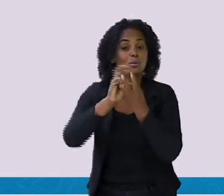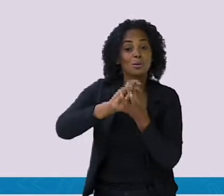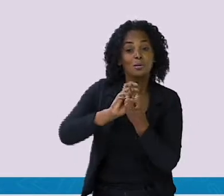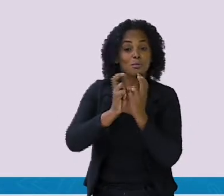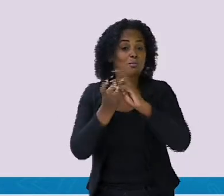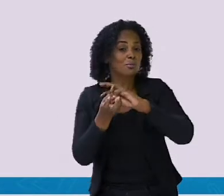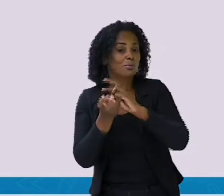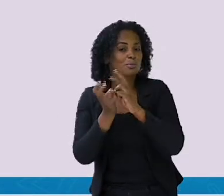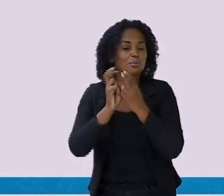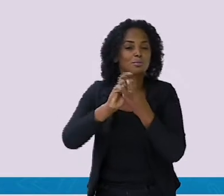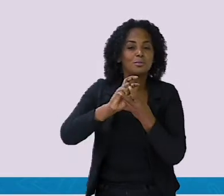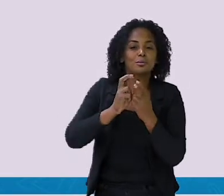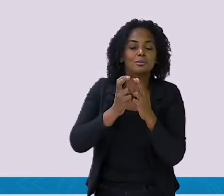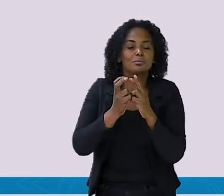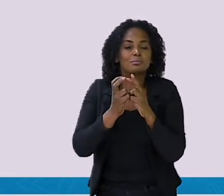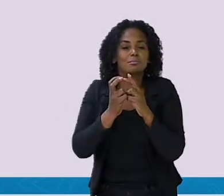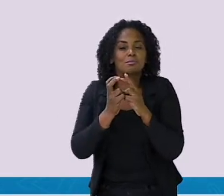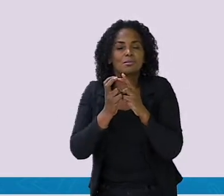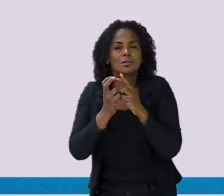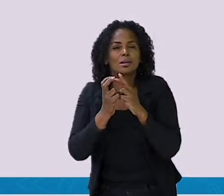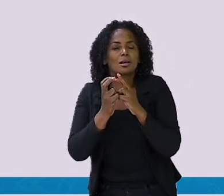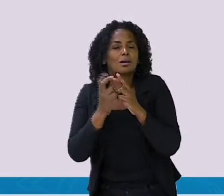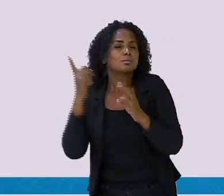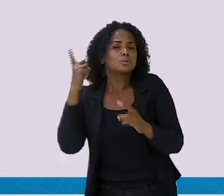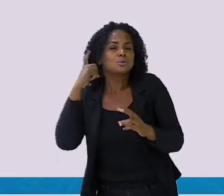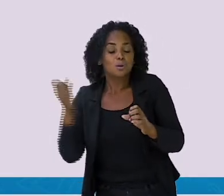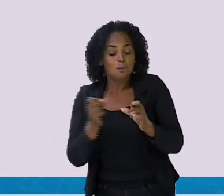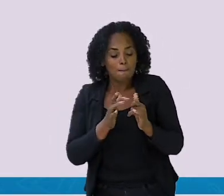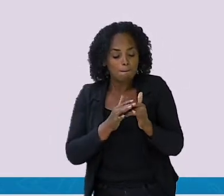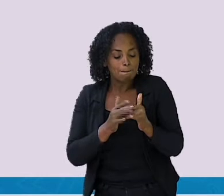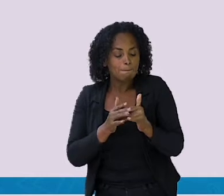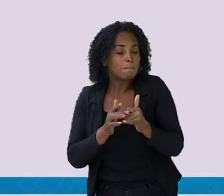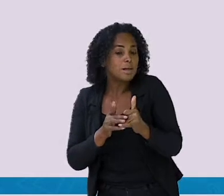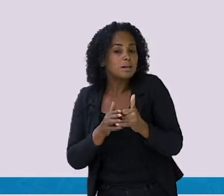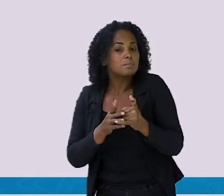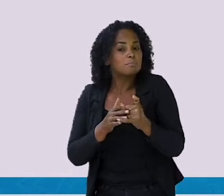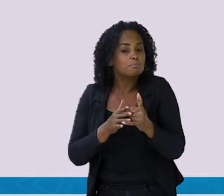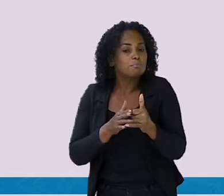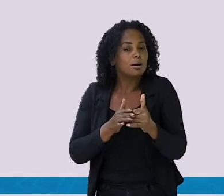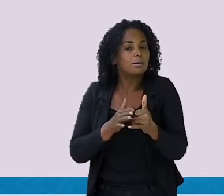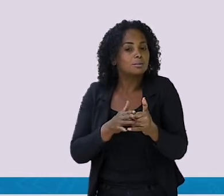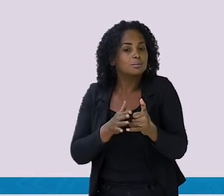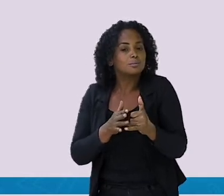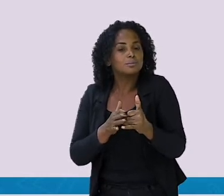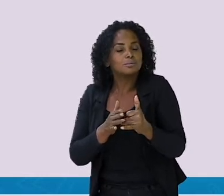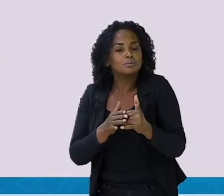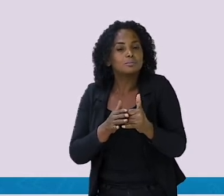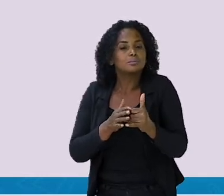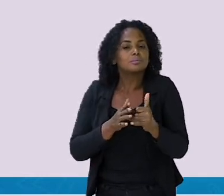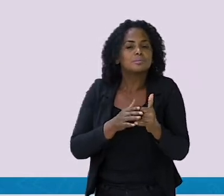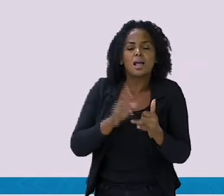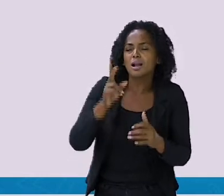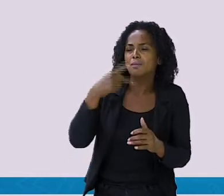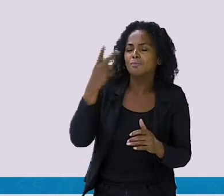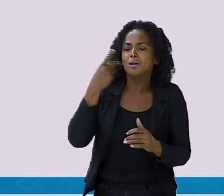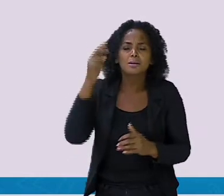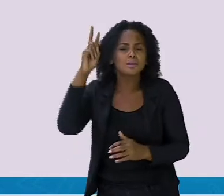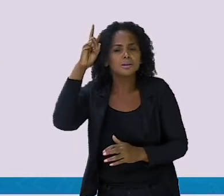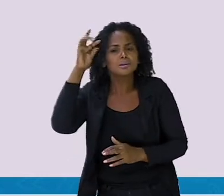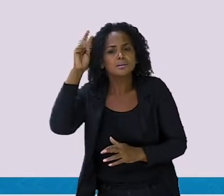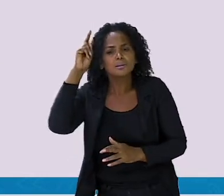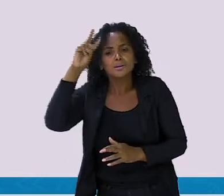do tempo e nos leva junto para a época do descobrimento do nosso país.